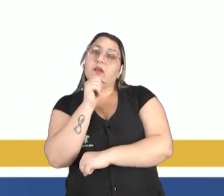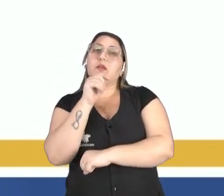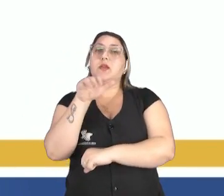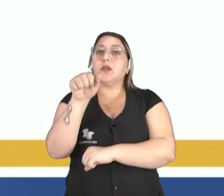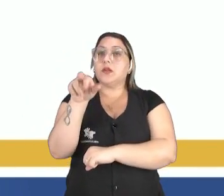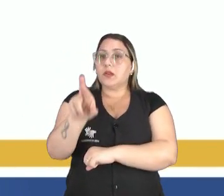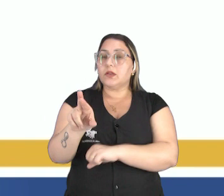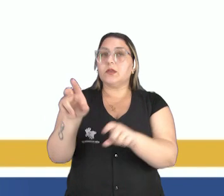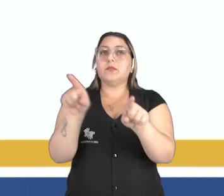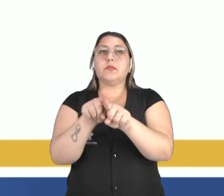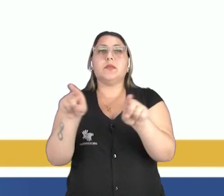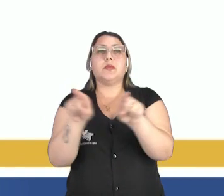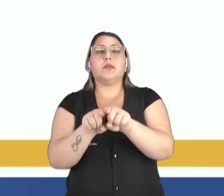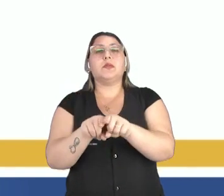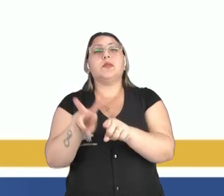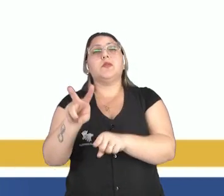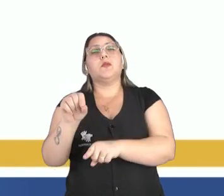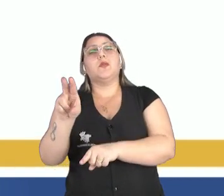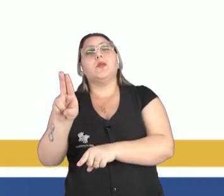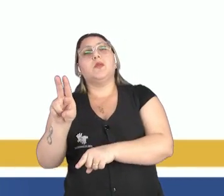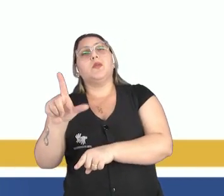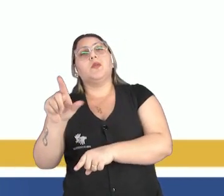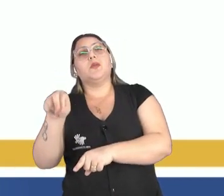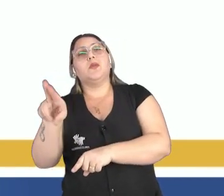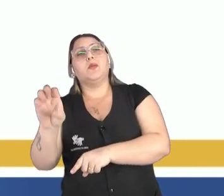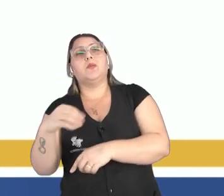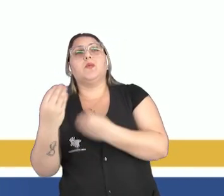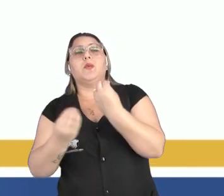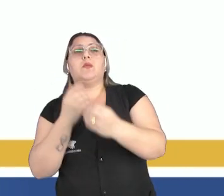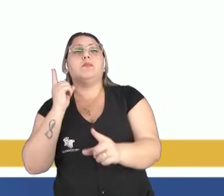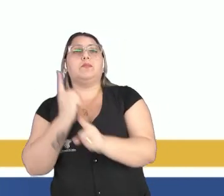ar, que é o volume de ar contido. Como é que eu vou chegar